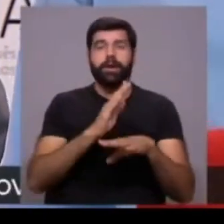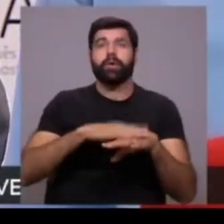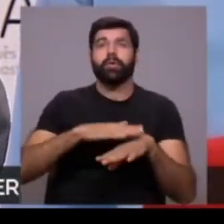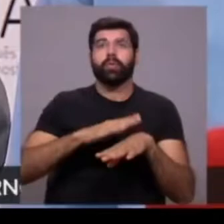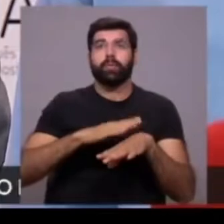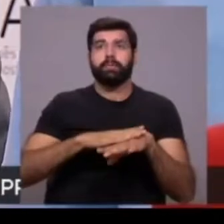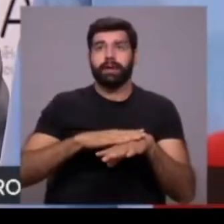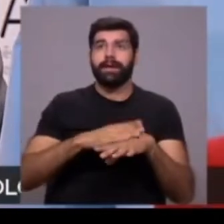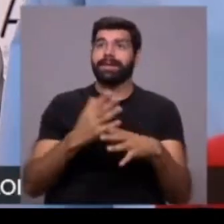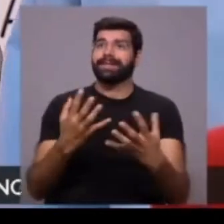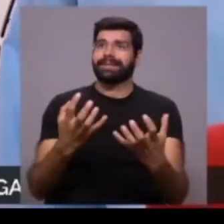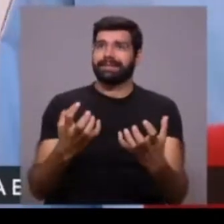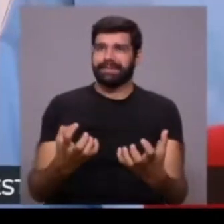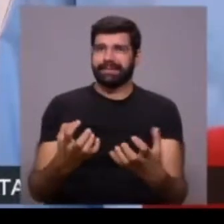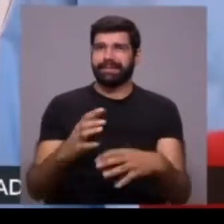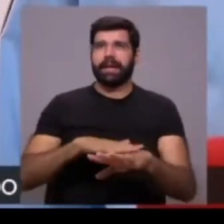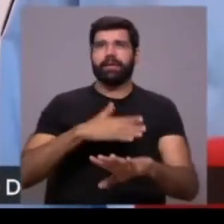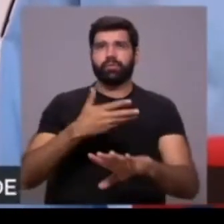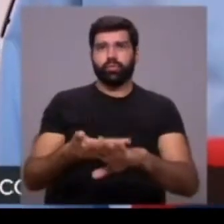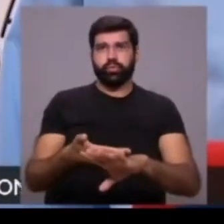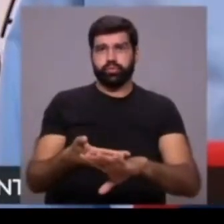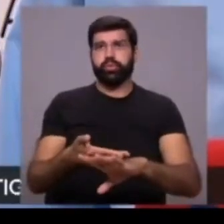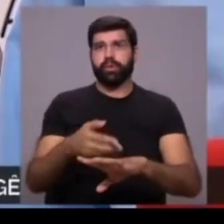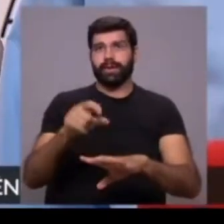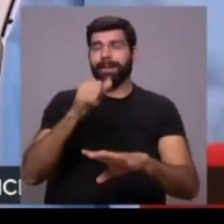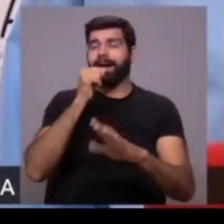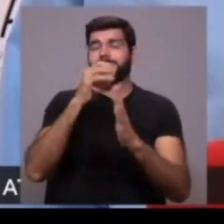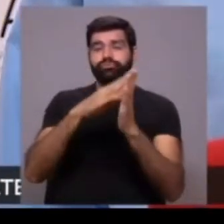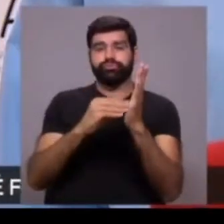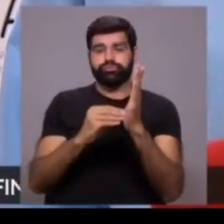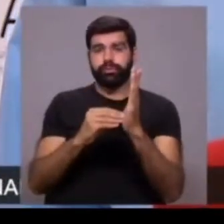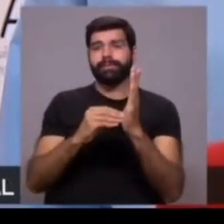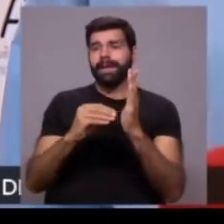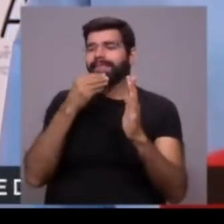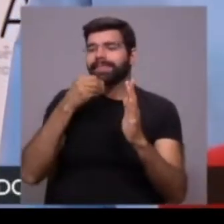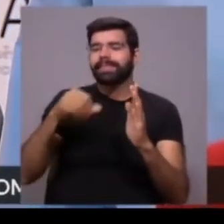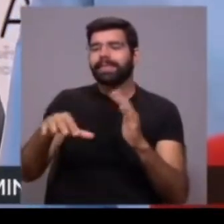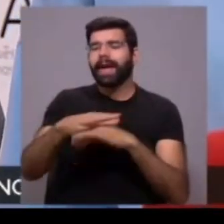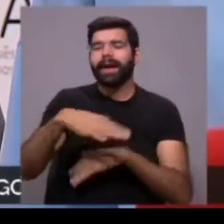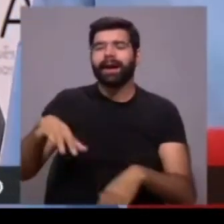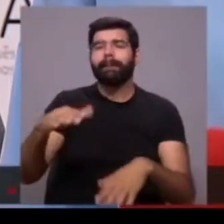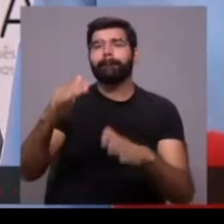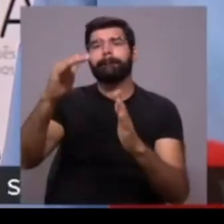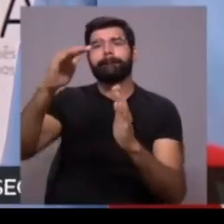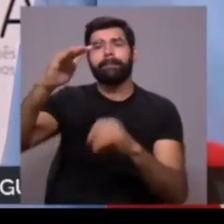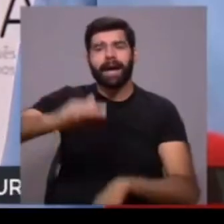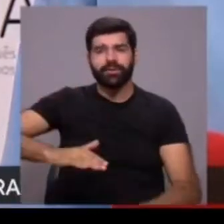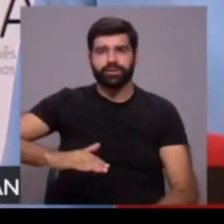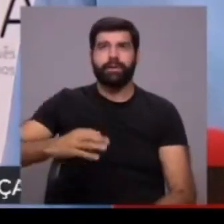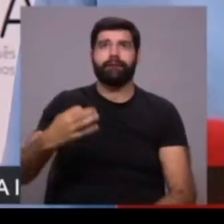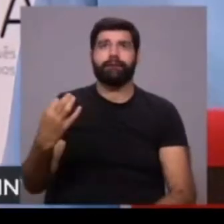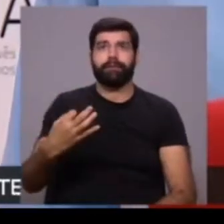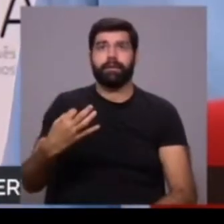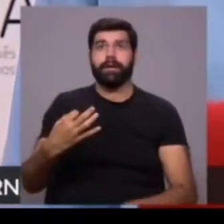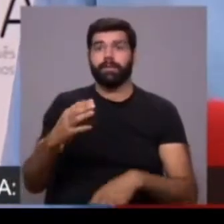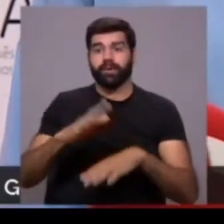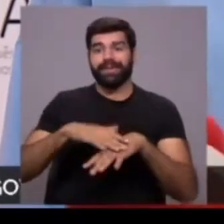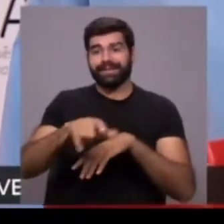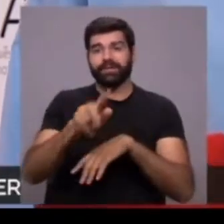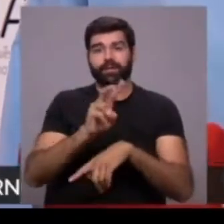a segura e reduz a umidade a nível do solo ou seja os a massa Florestal